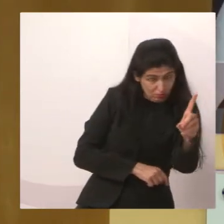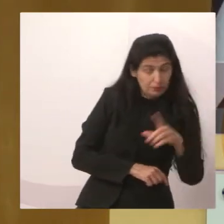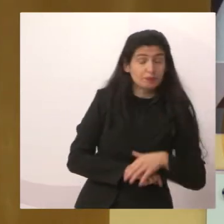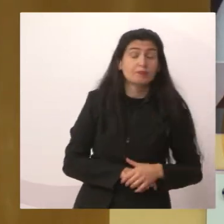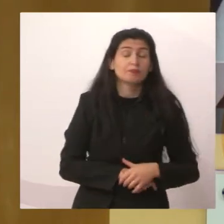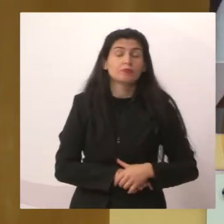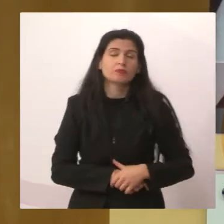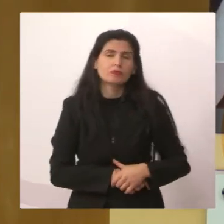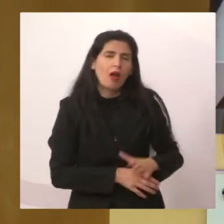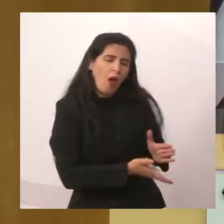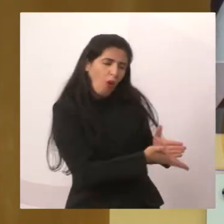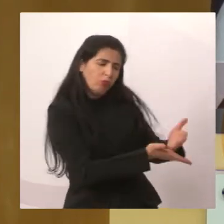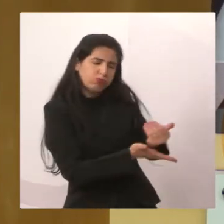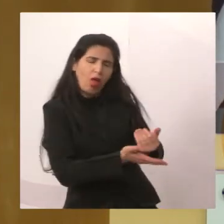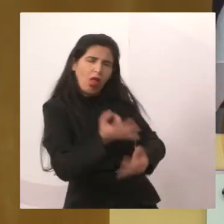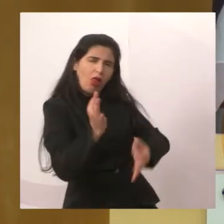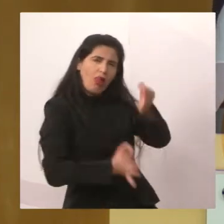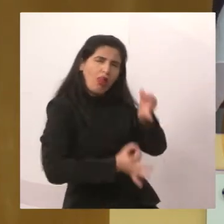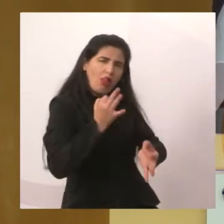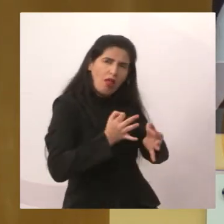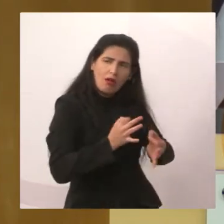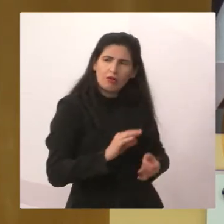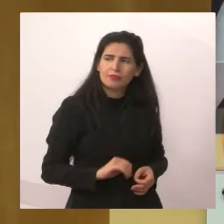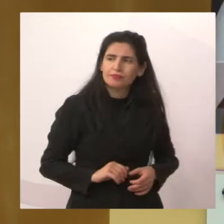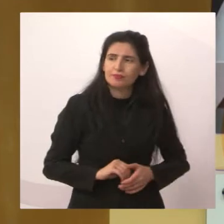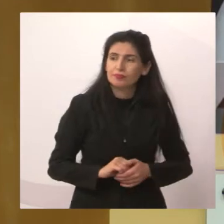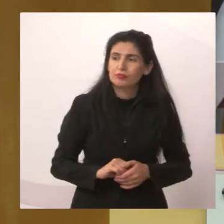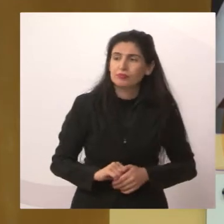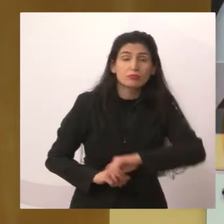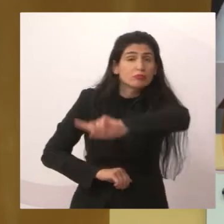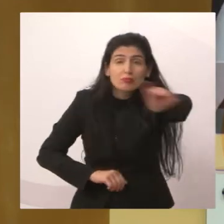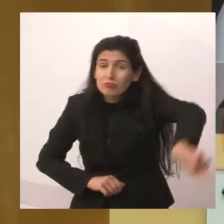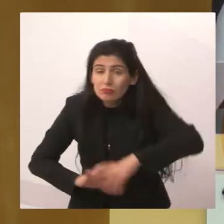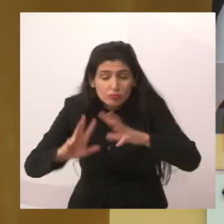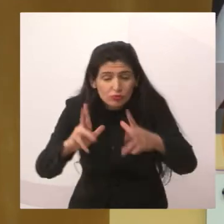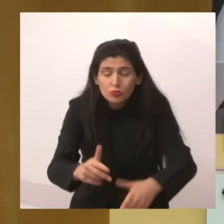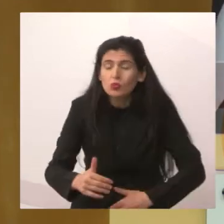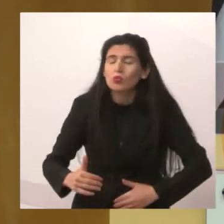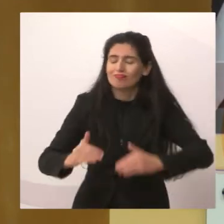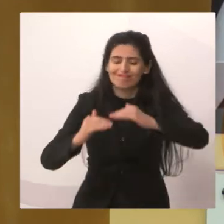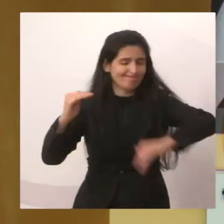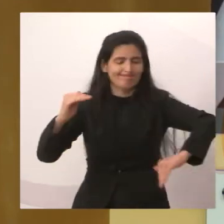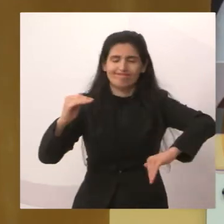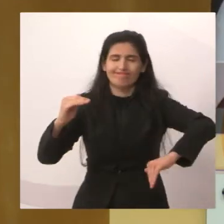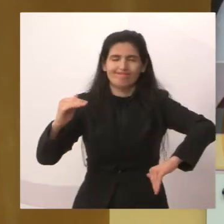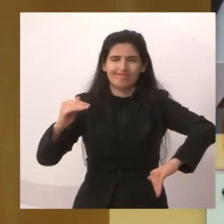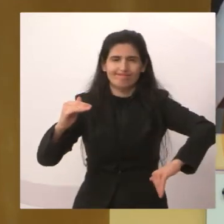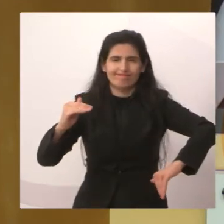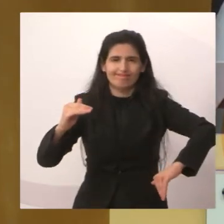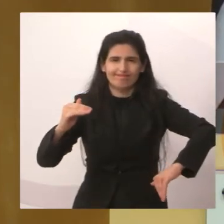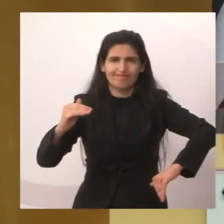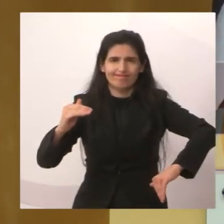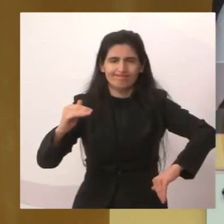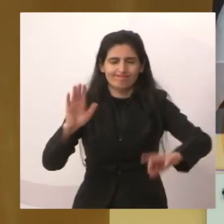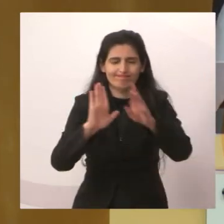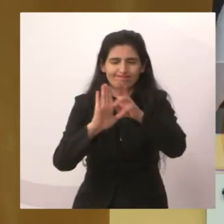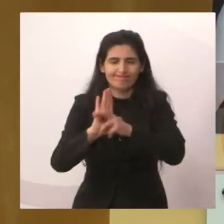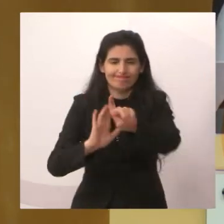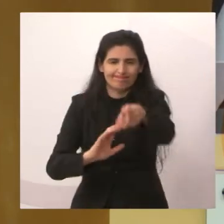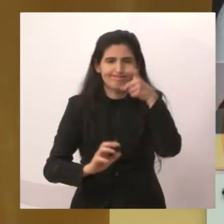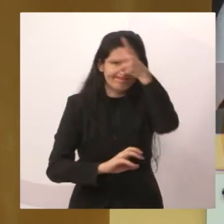Tribunal de Contas, e todos foram desfavoráveis às contas do ex-prefeito. A chave